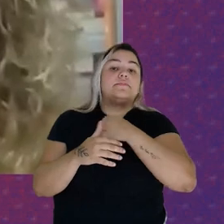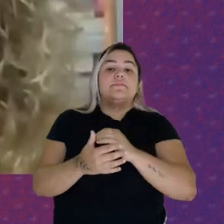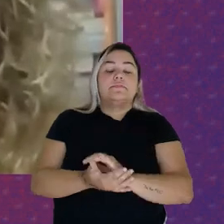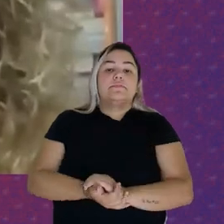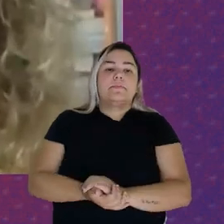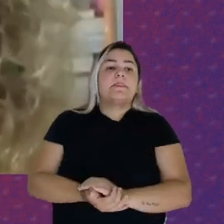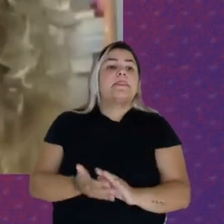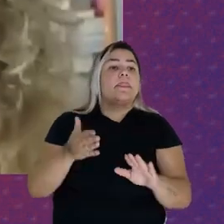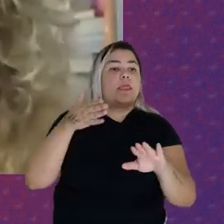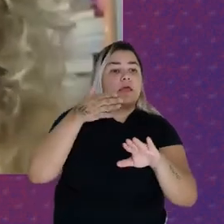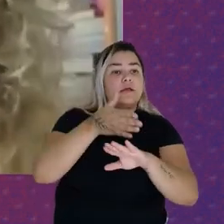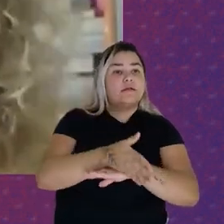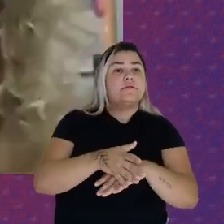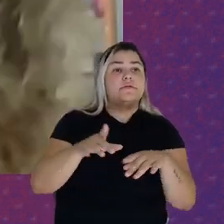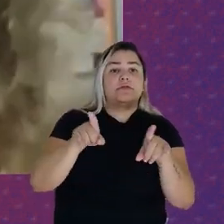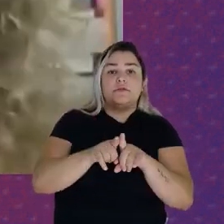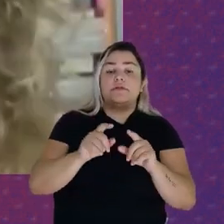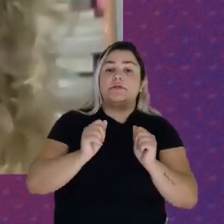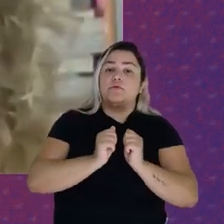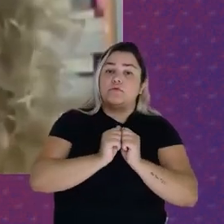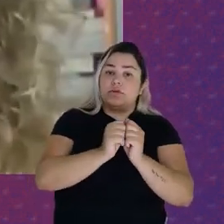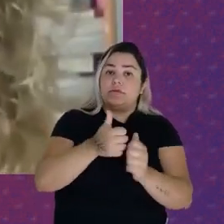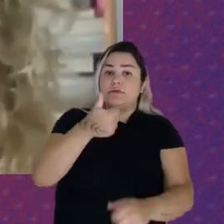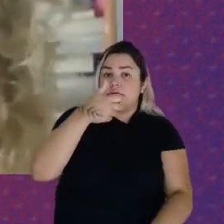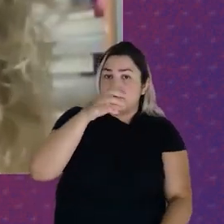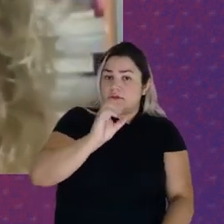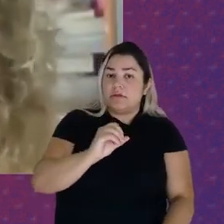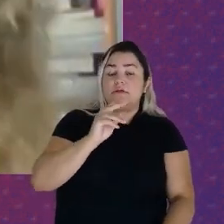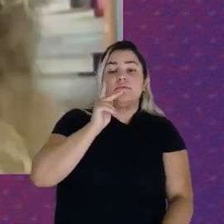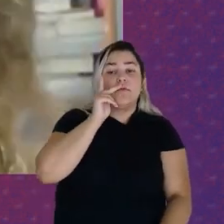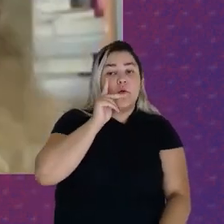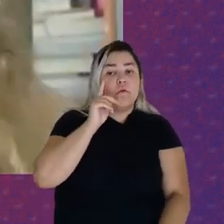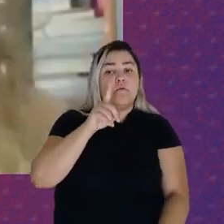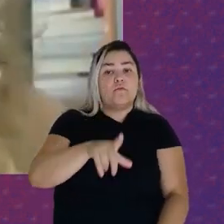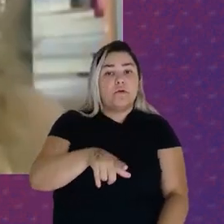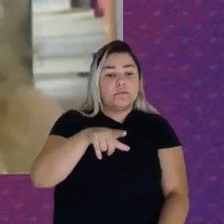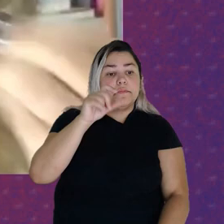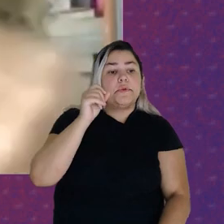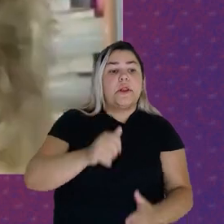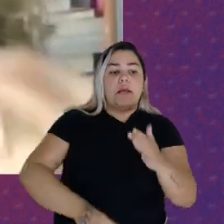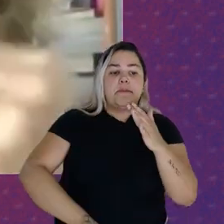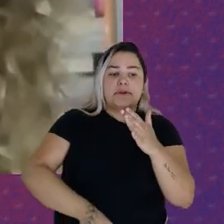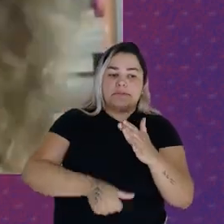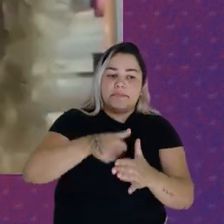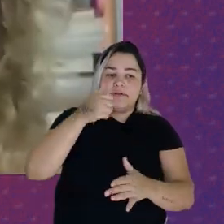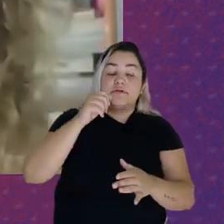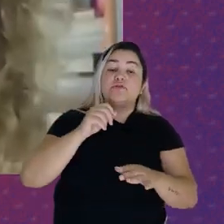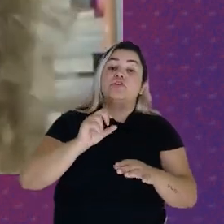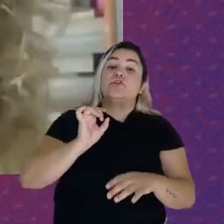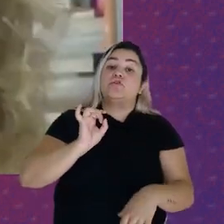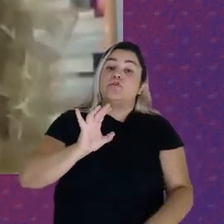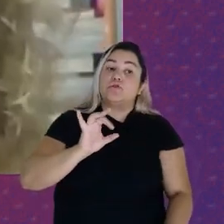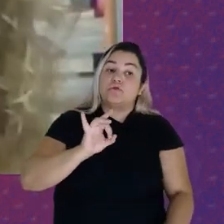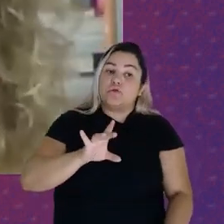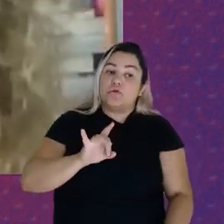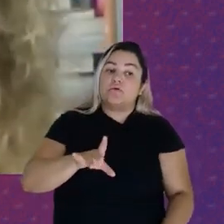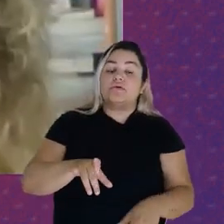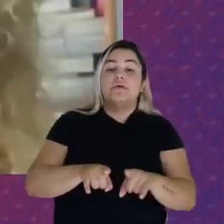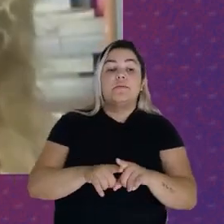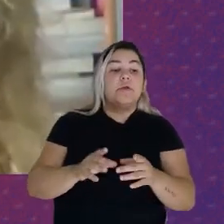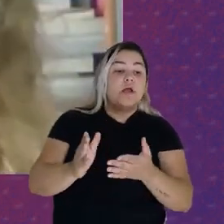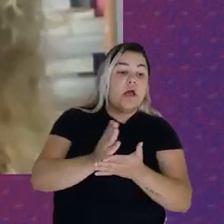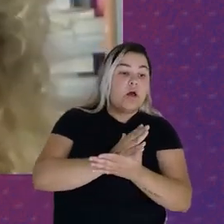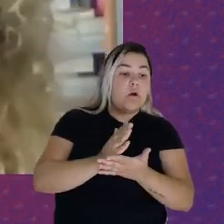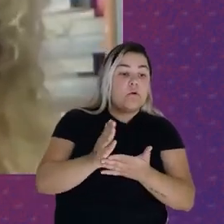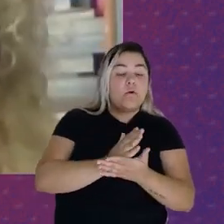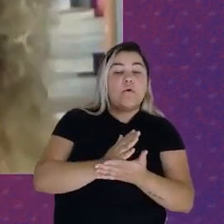entrei no mandato. Junto comigo, mais 10 vereadores foram eleitos pela primeira vez, mas só comigo que alguns vereadores, na